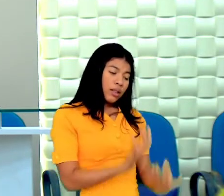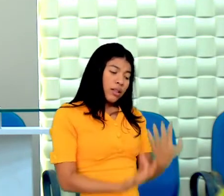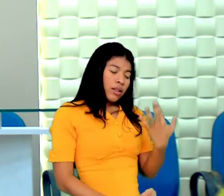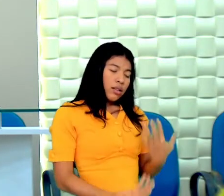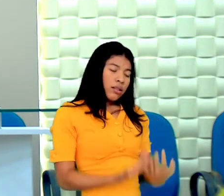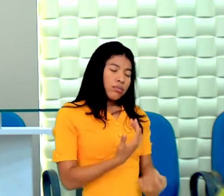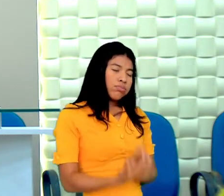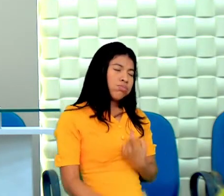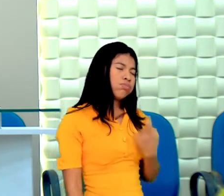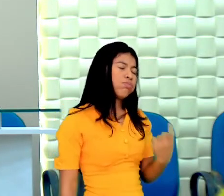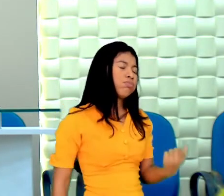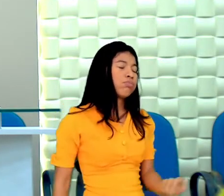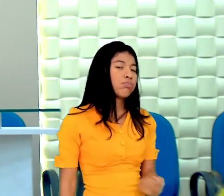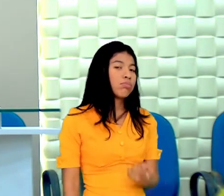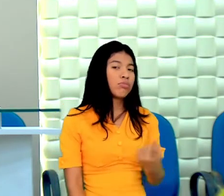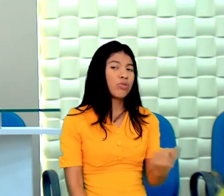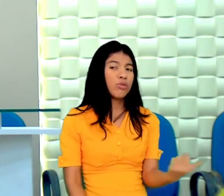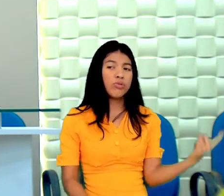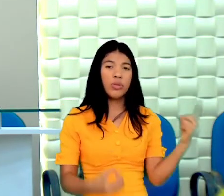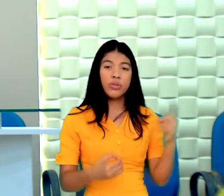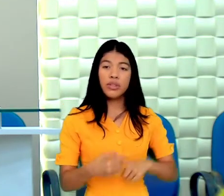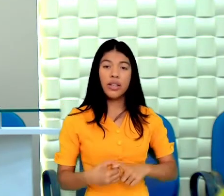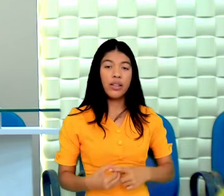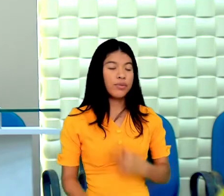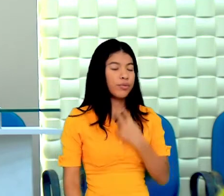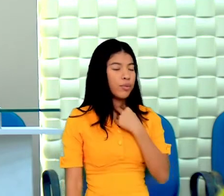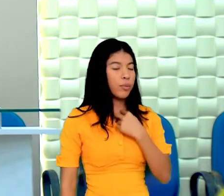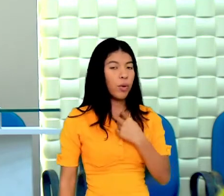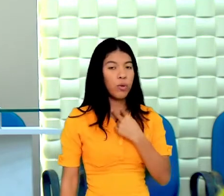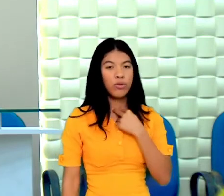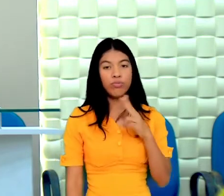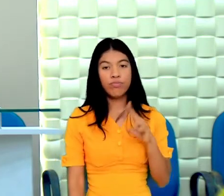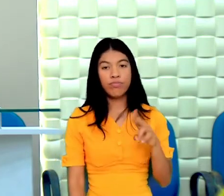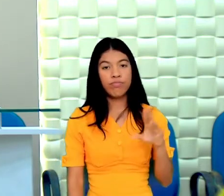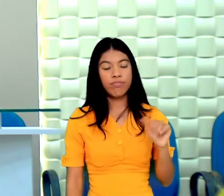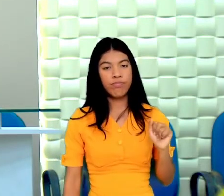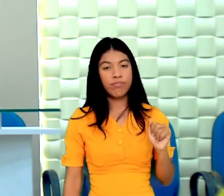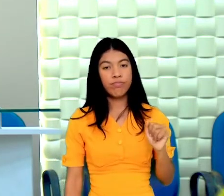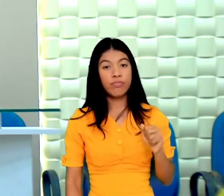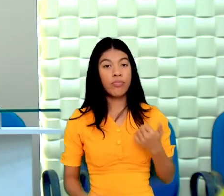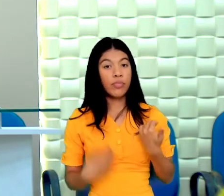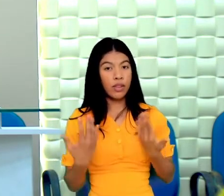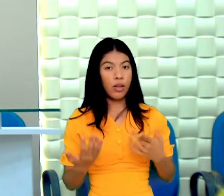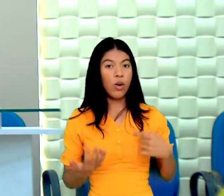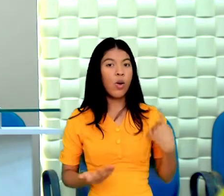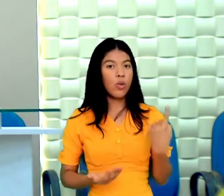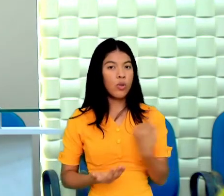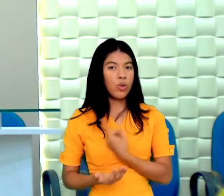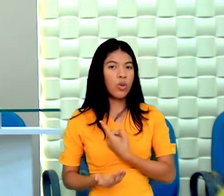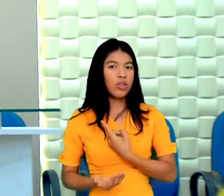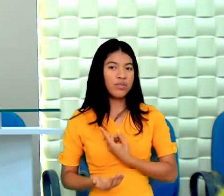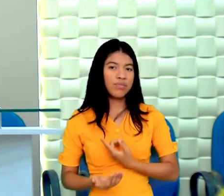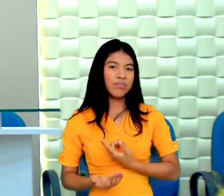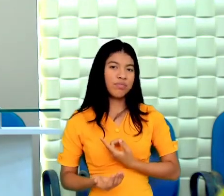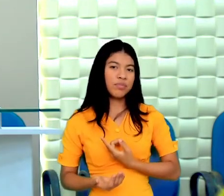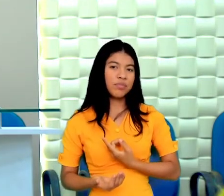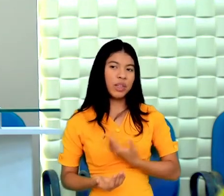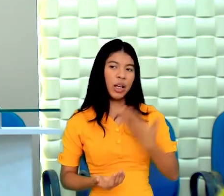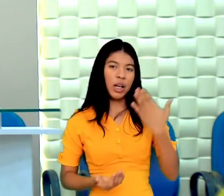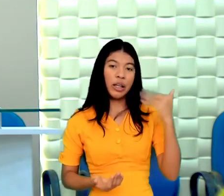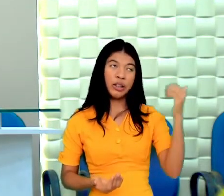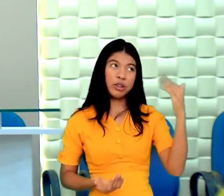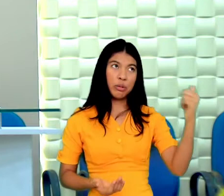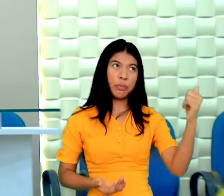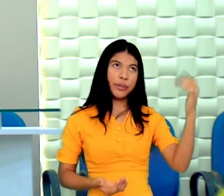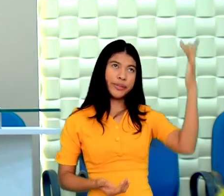de modo irrevogável. Por isso, nós somos conhecidos como chatos. Ah,